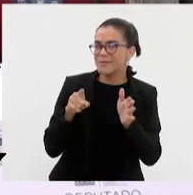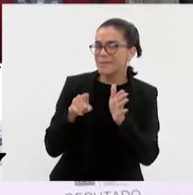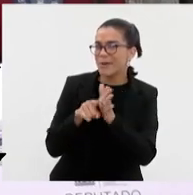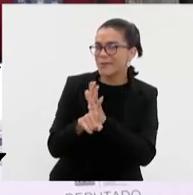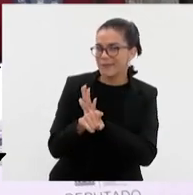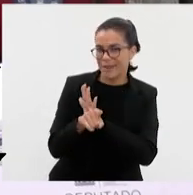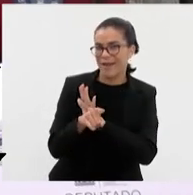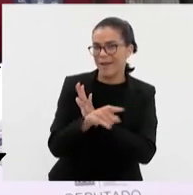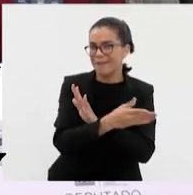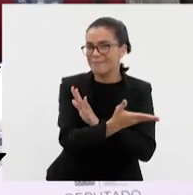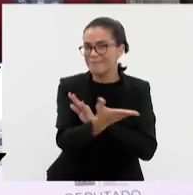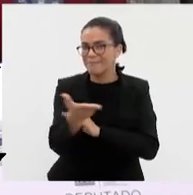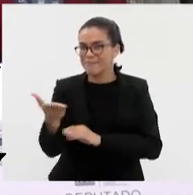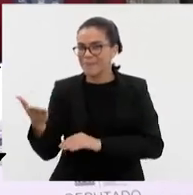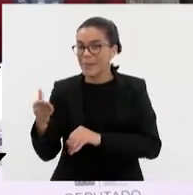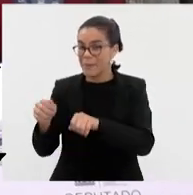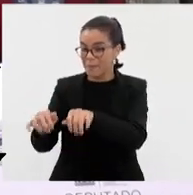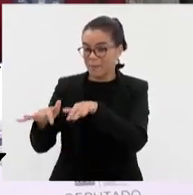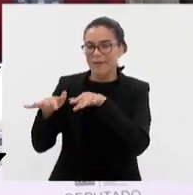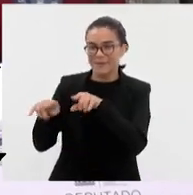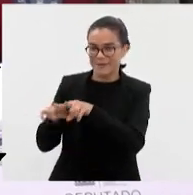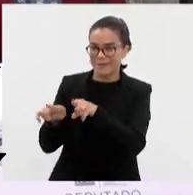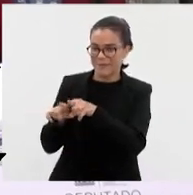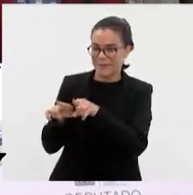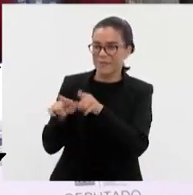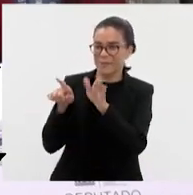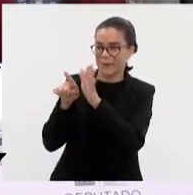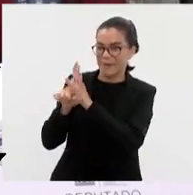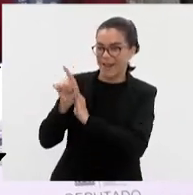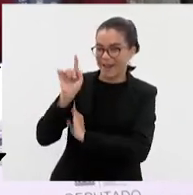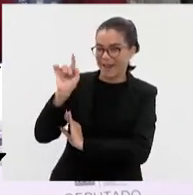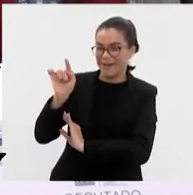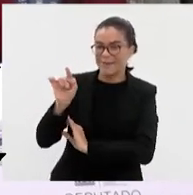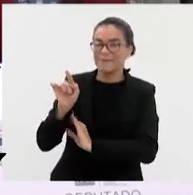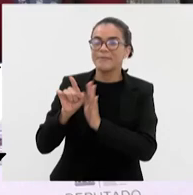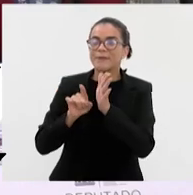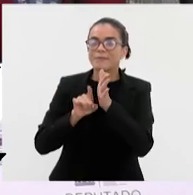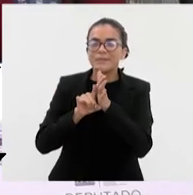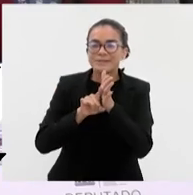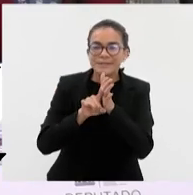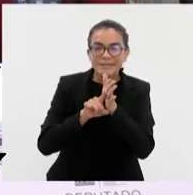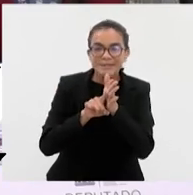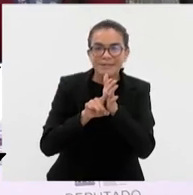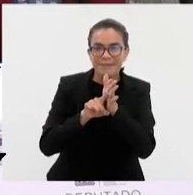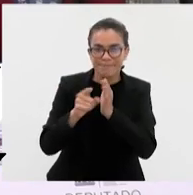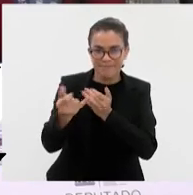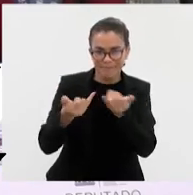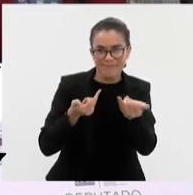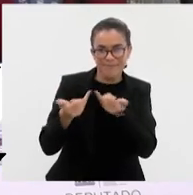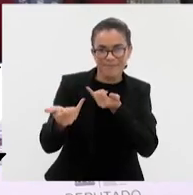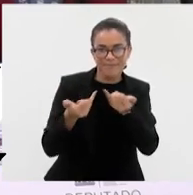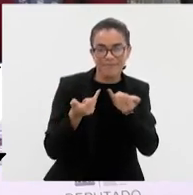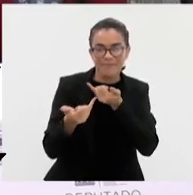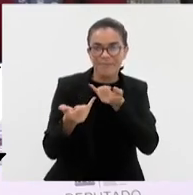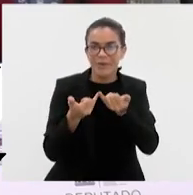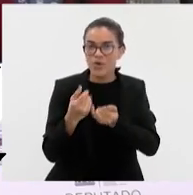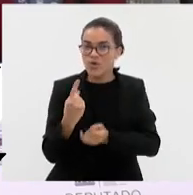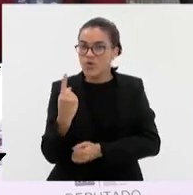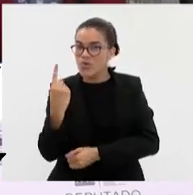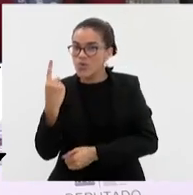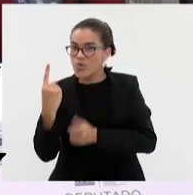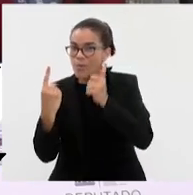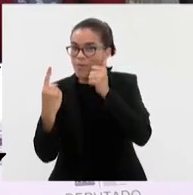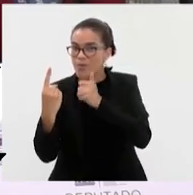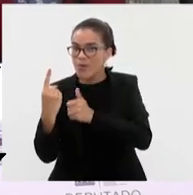lançar uma pergunta que eu vou fazer em plenário também. Eu queria que a gente depois fizesse uma pesquisa, vocês me dissessem se há uma mulher